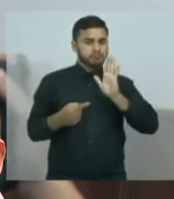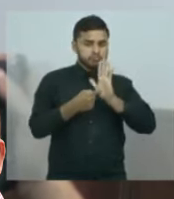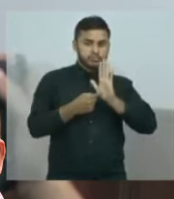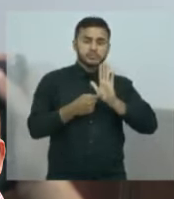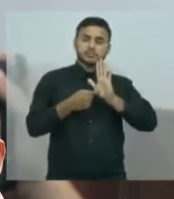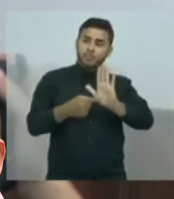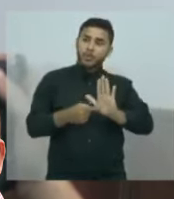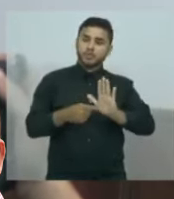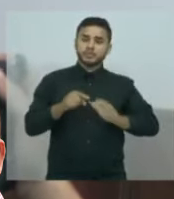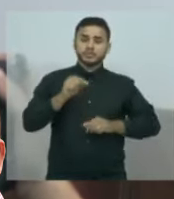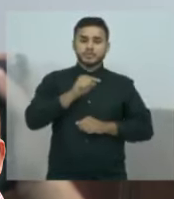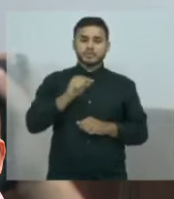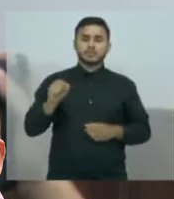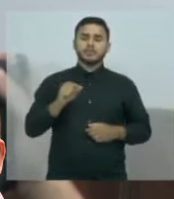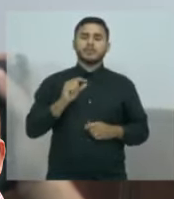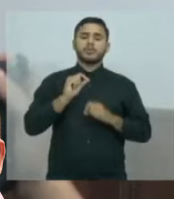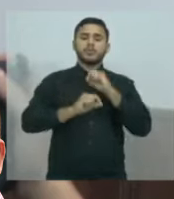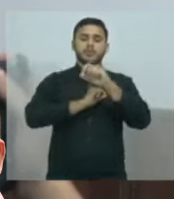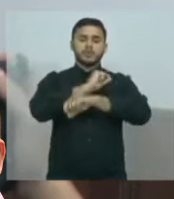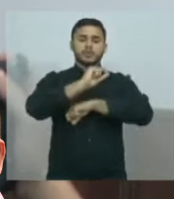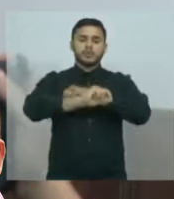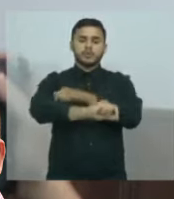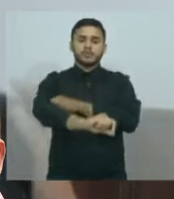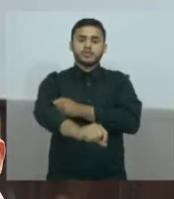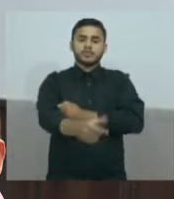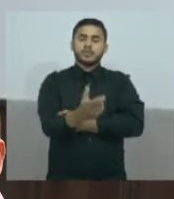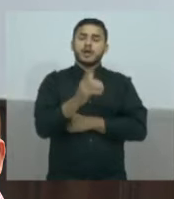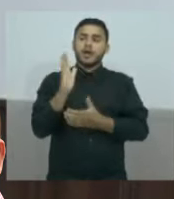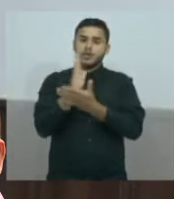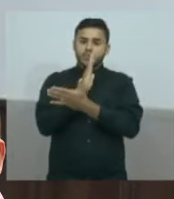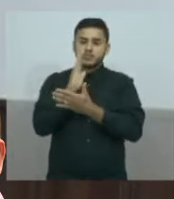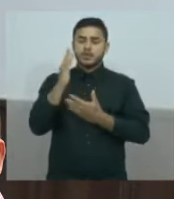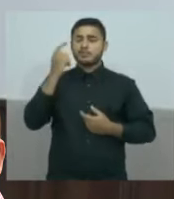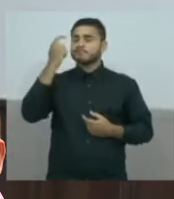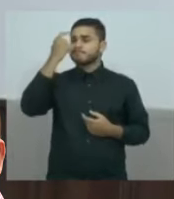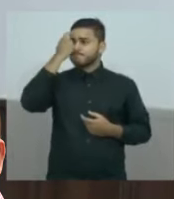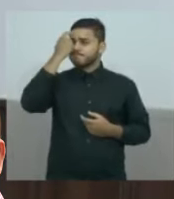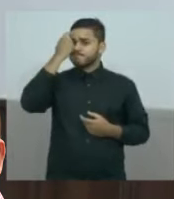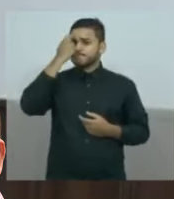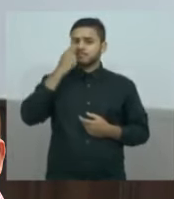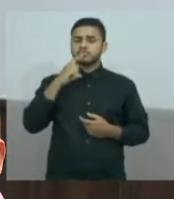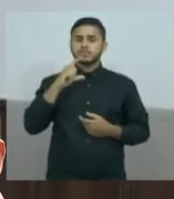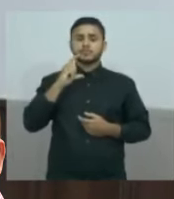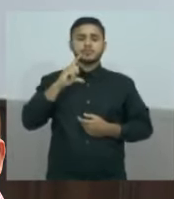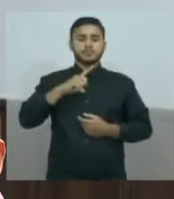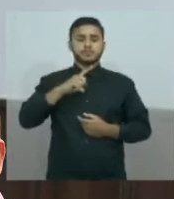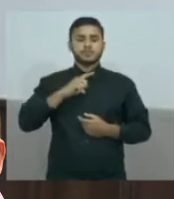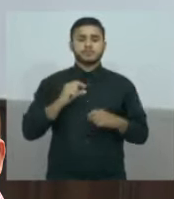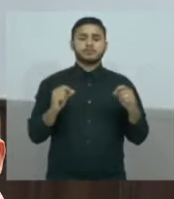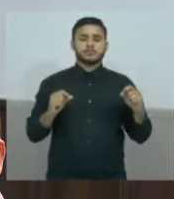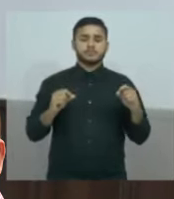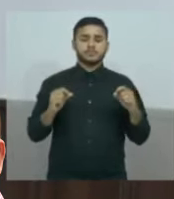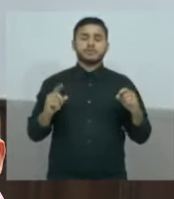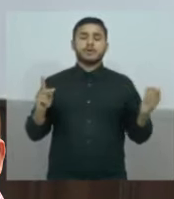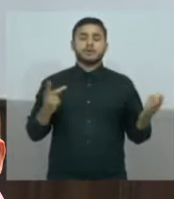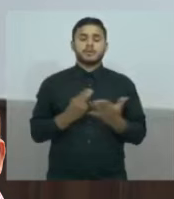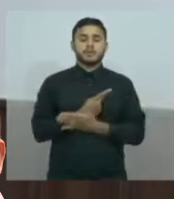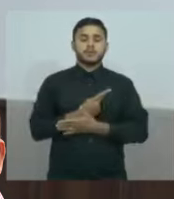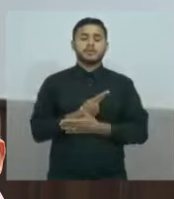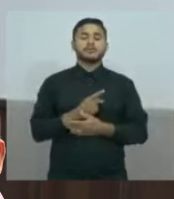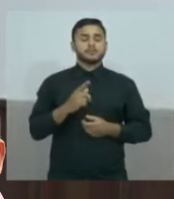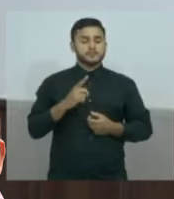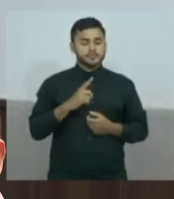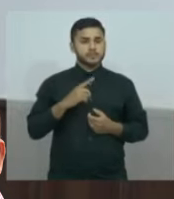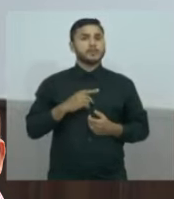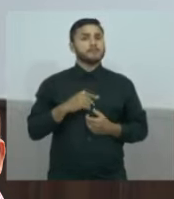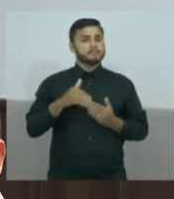que a inspiração que resulta das trevas e que tem dominado o poder de Estado é um novo e sombrio tempo que